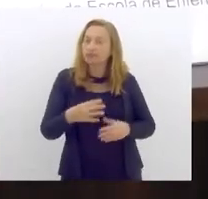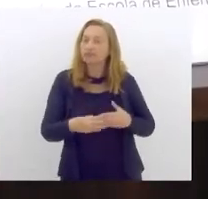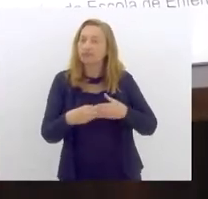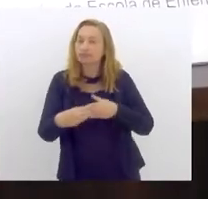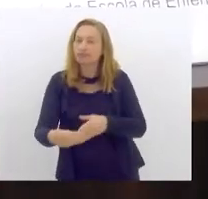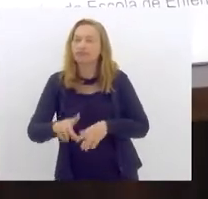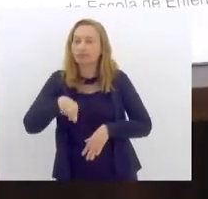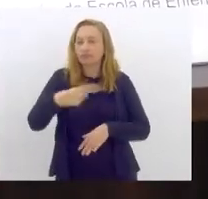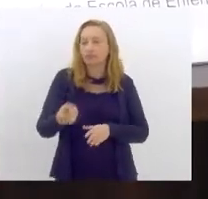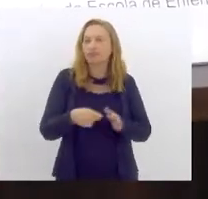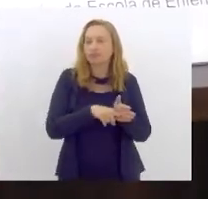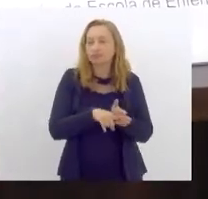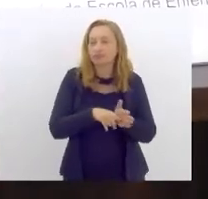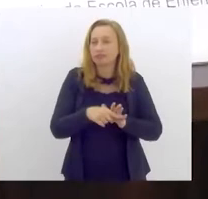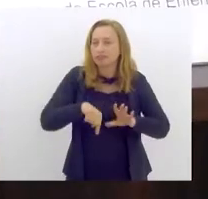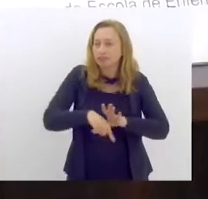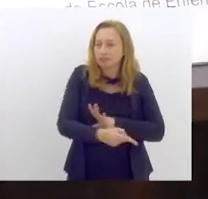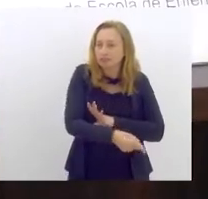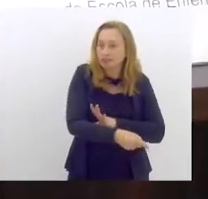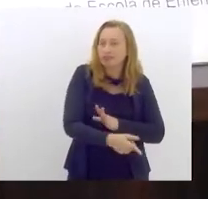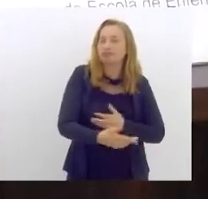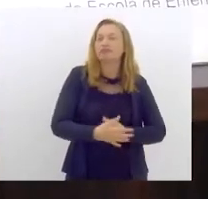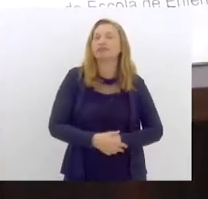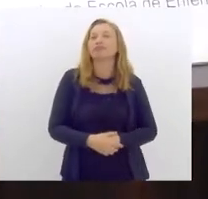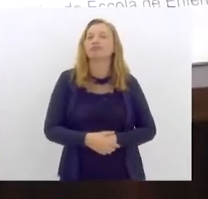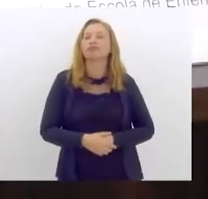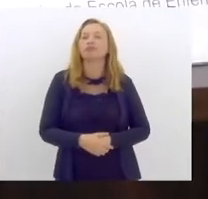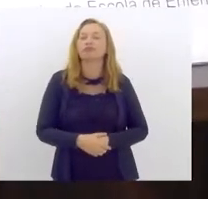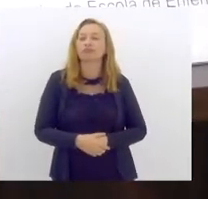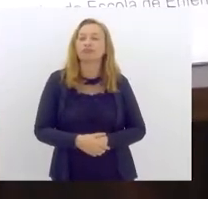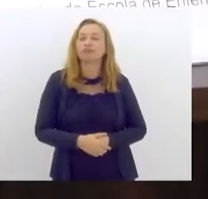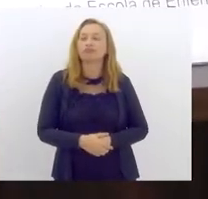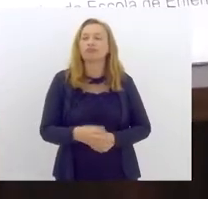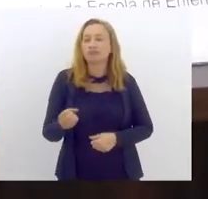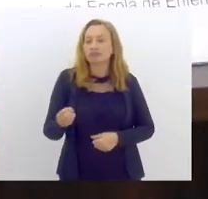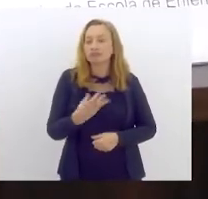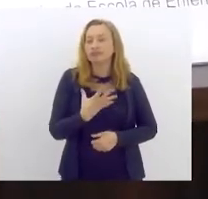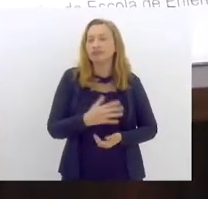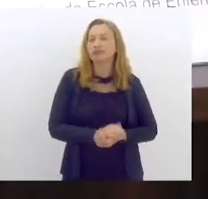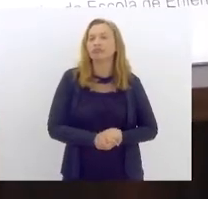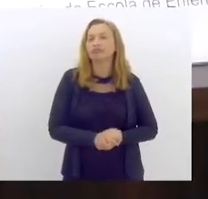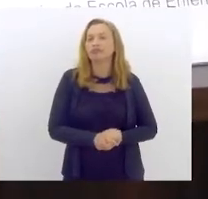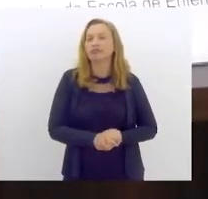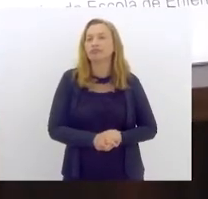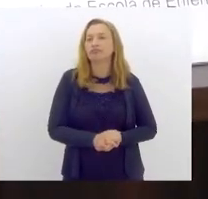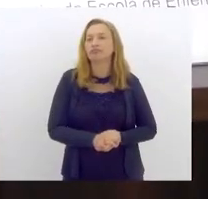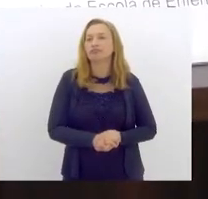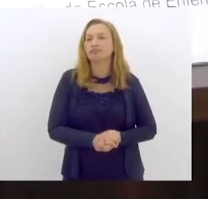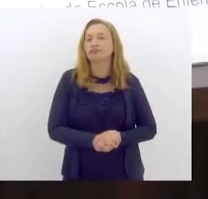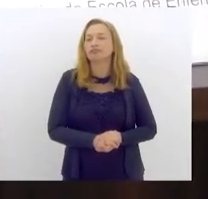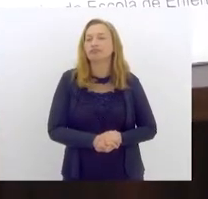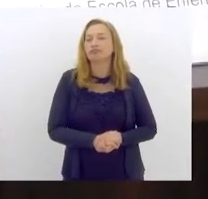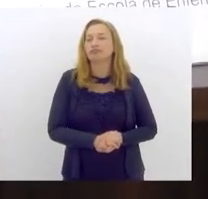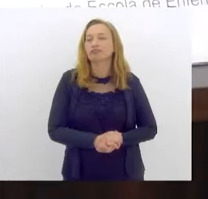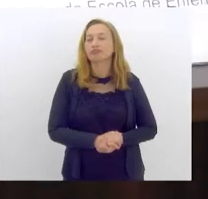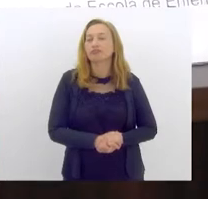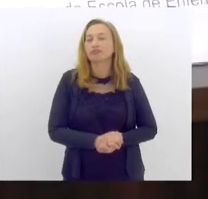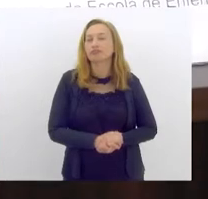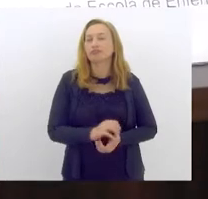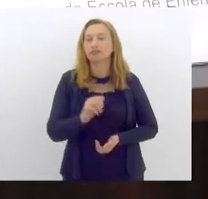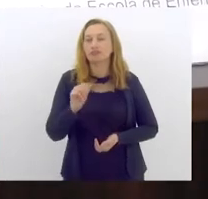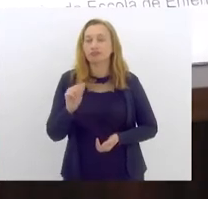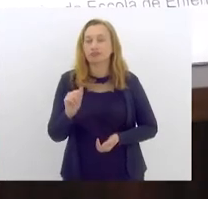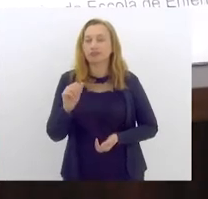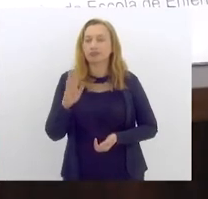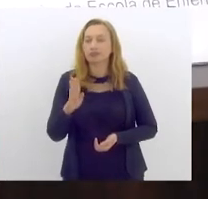fazer um outro exame já mais a mais avançado né mas mas mais moderno para para fazer a biópsia